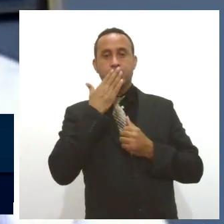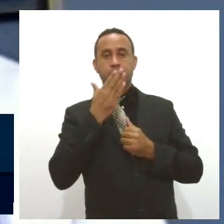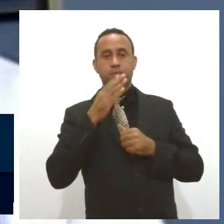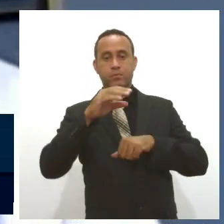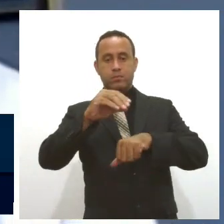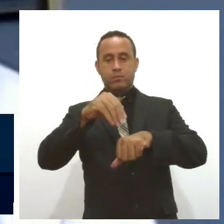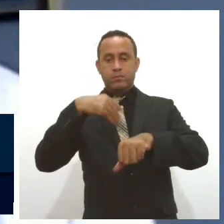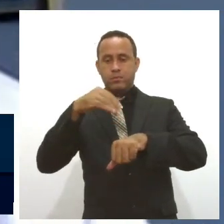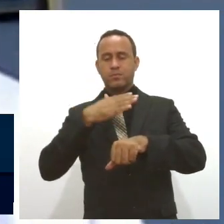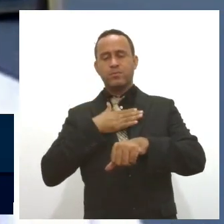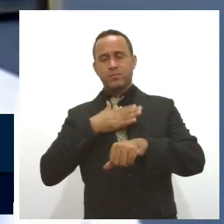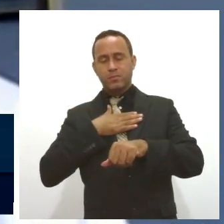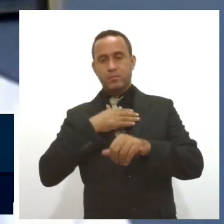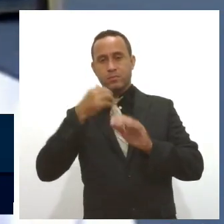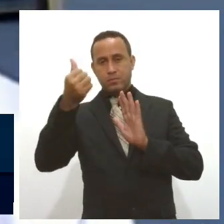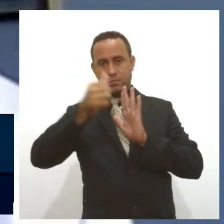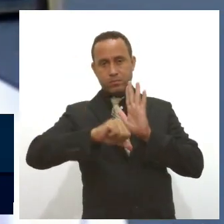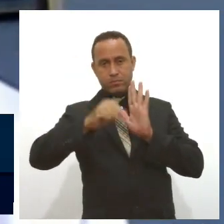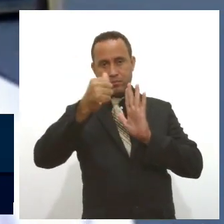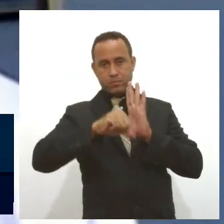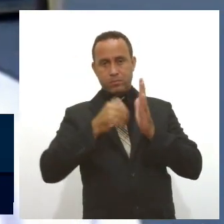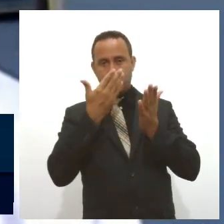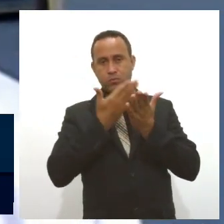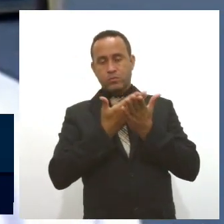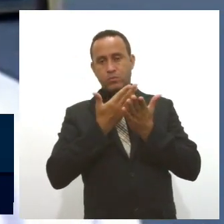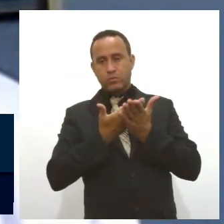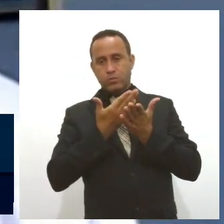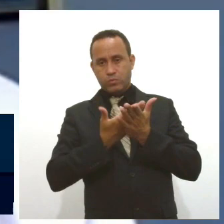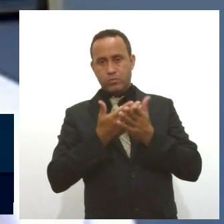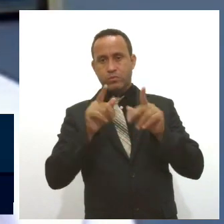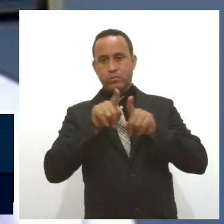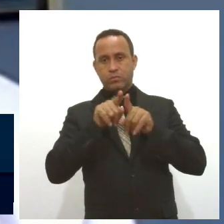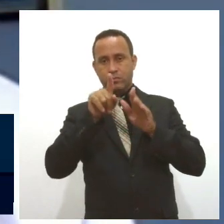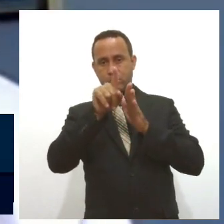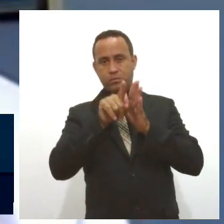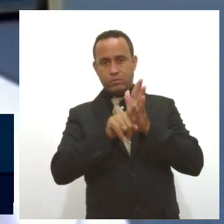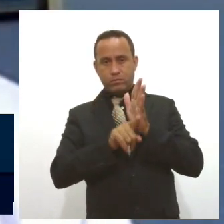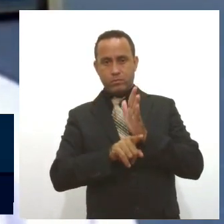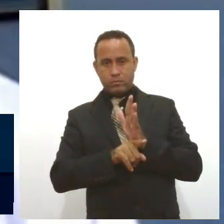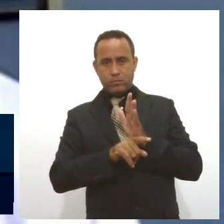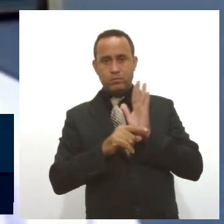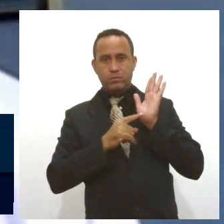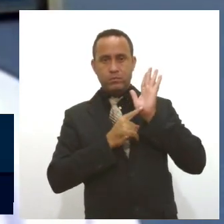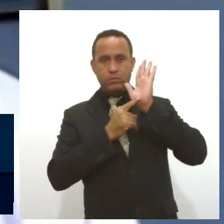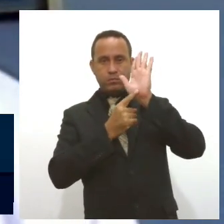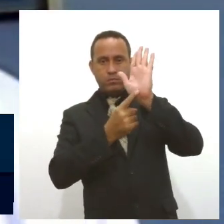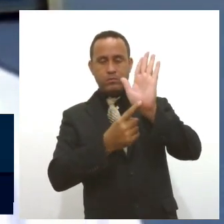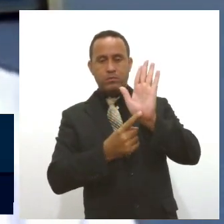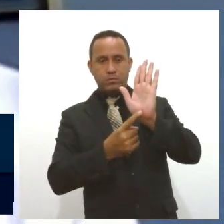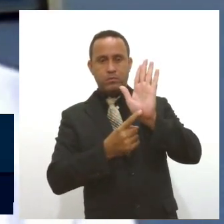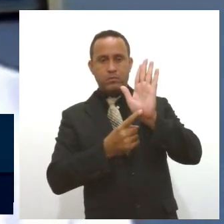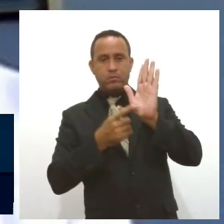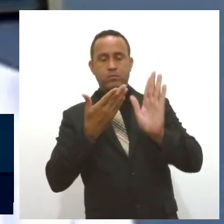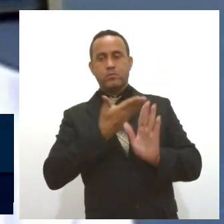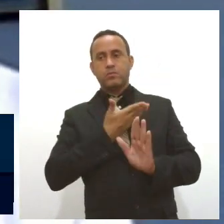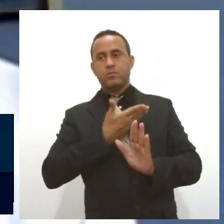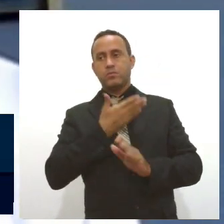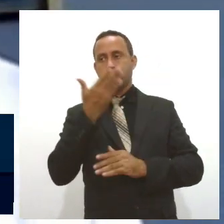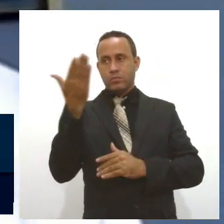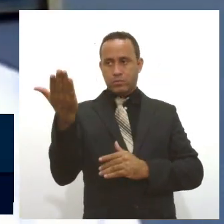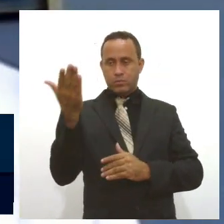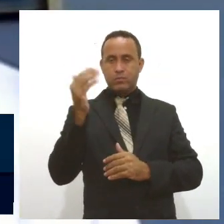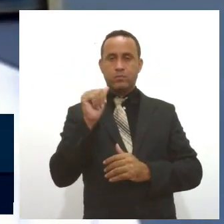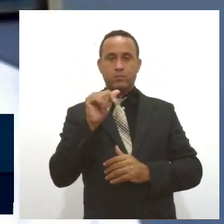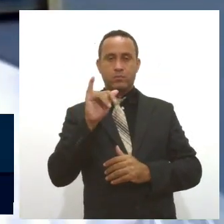seja encaminhado ao meu gabinete para que eu possa depois, com mais cuidado, analisar os dados todos que foram apresentados aí pelo nosso querido Ailton